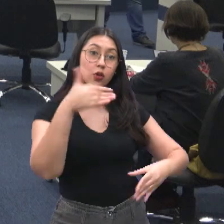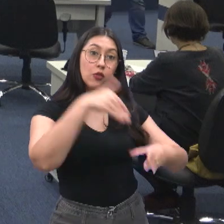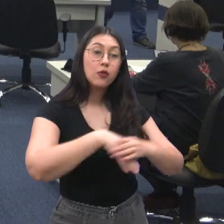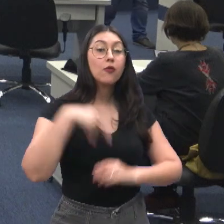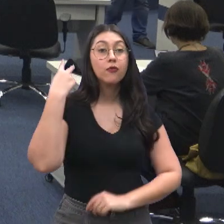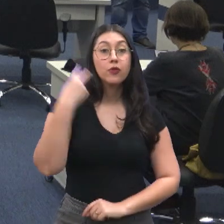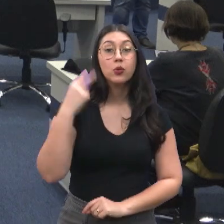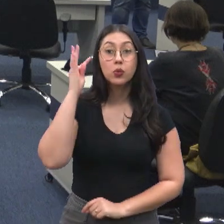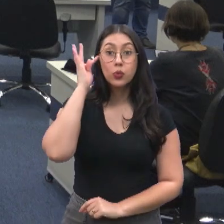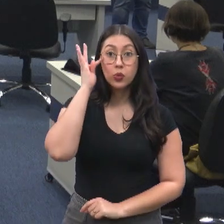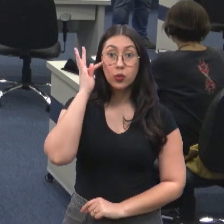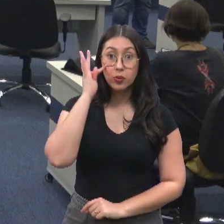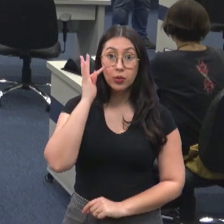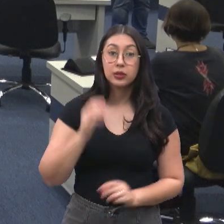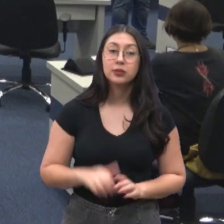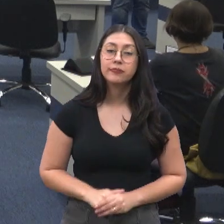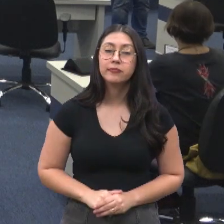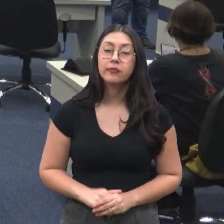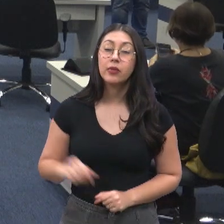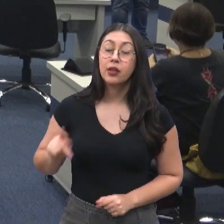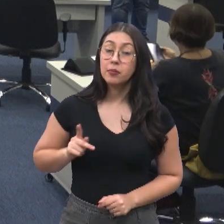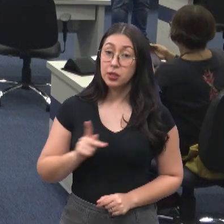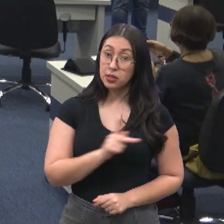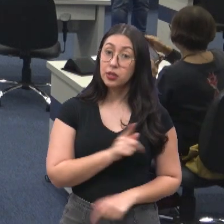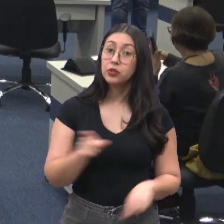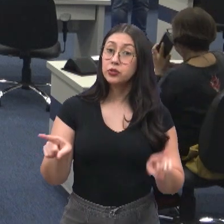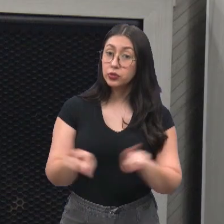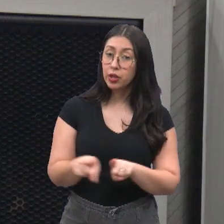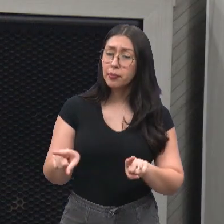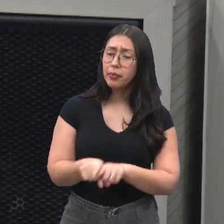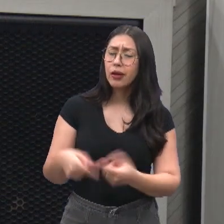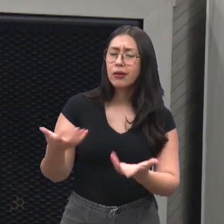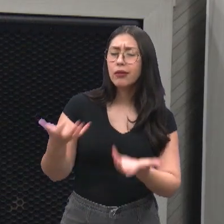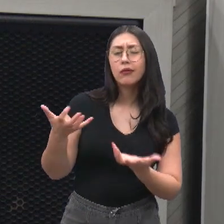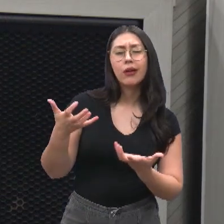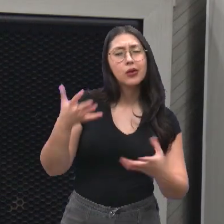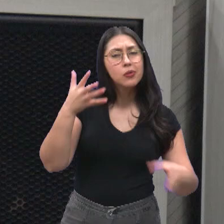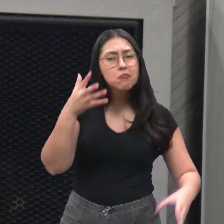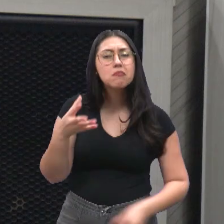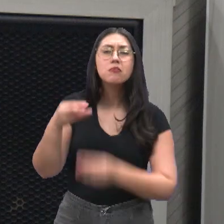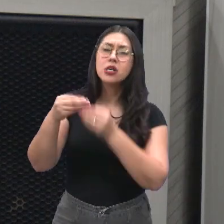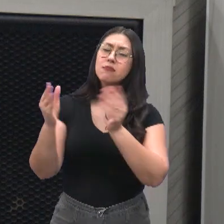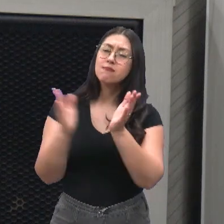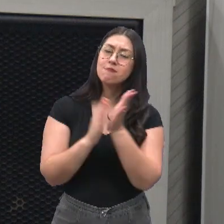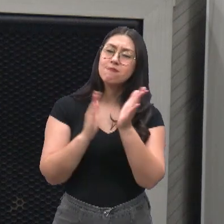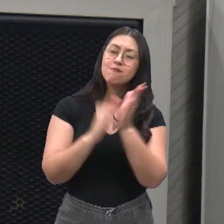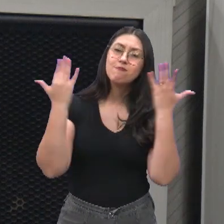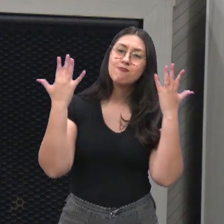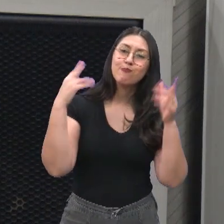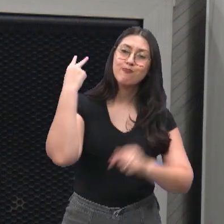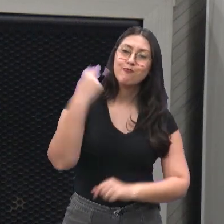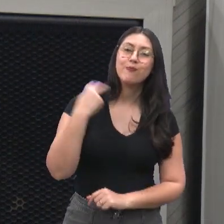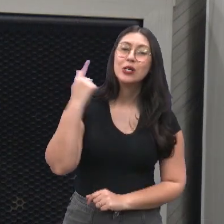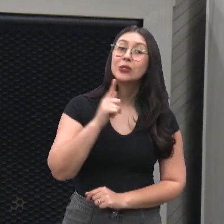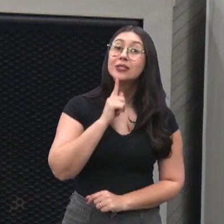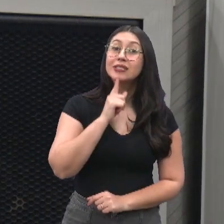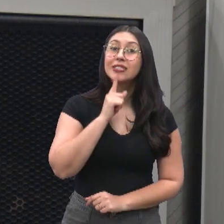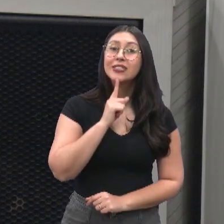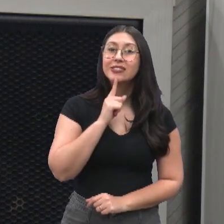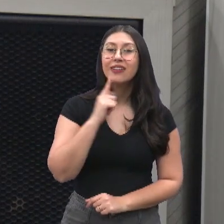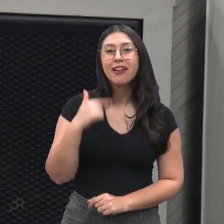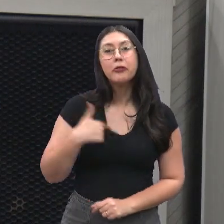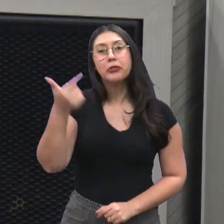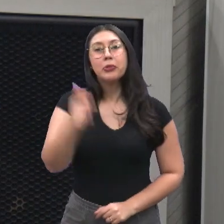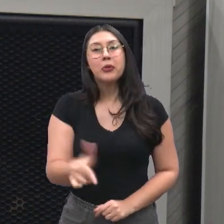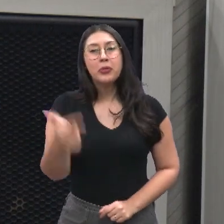Tomás Henrique. Presidente, também me somar aos meus colegas aqui, parabenizar o vereador Sérgio Camargo. Também não quero ser tão